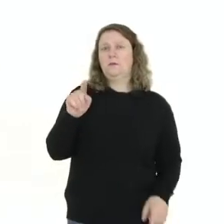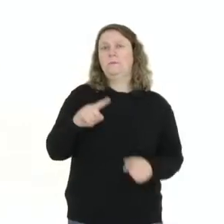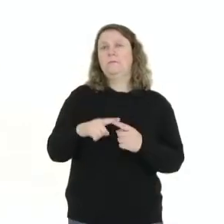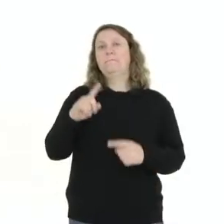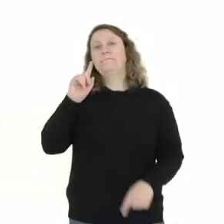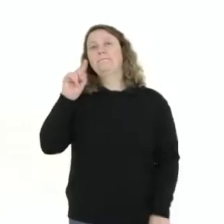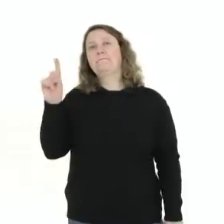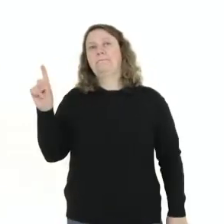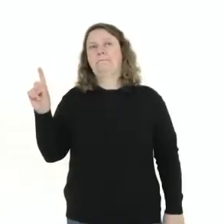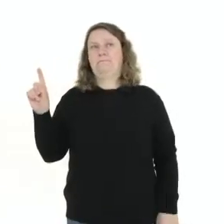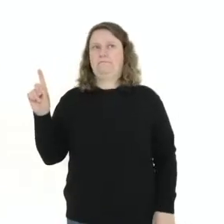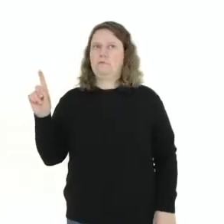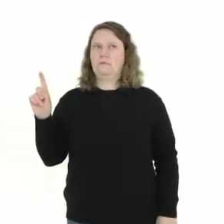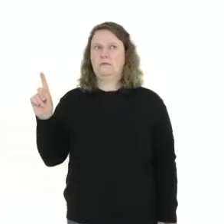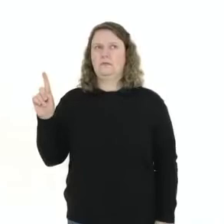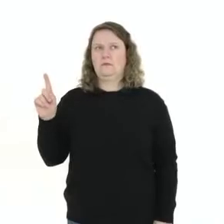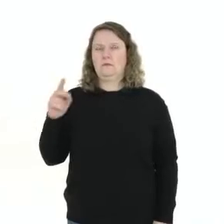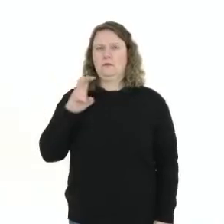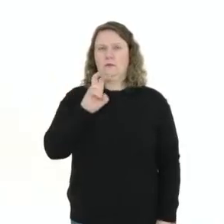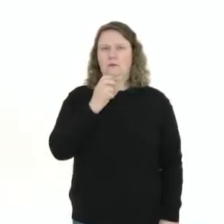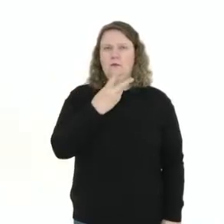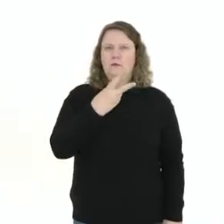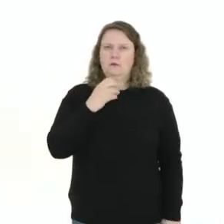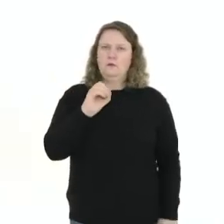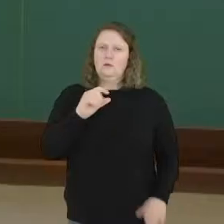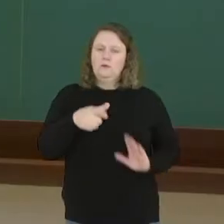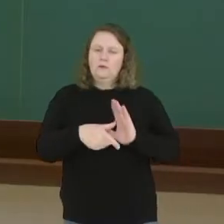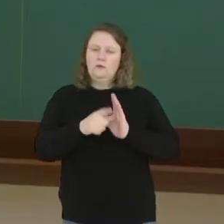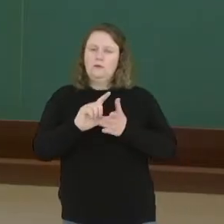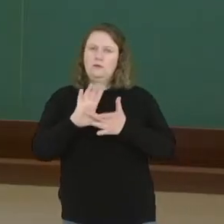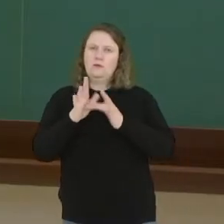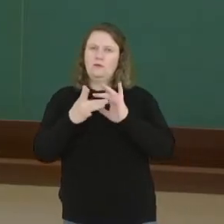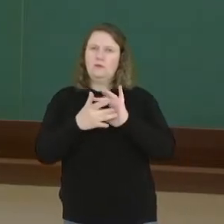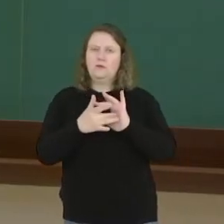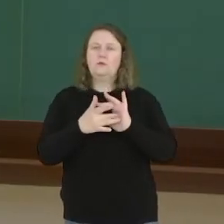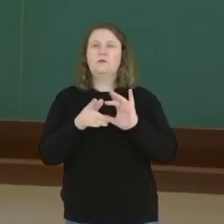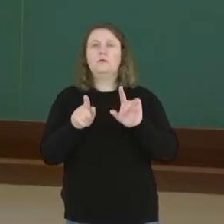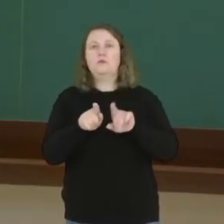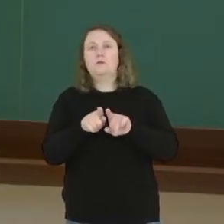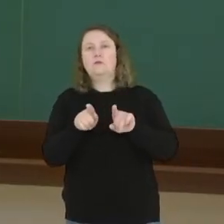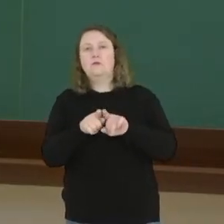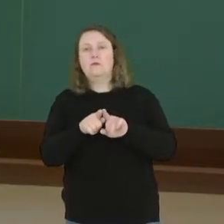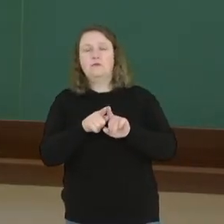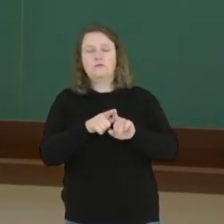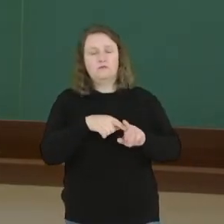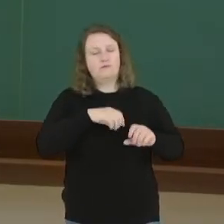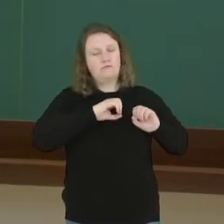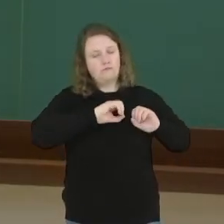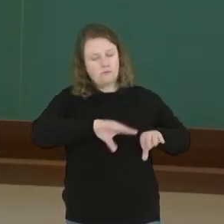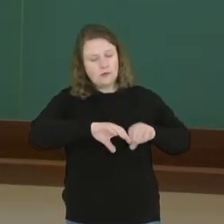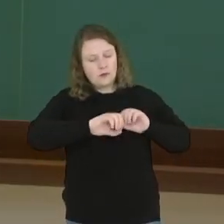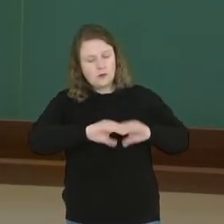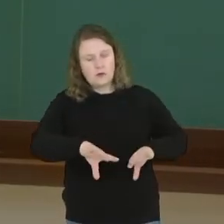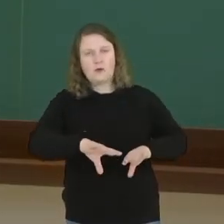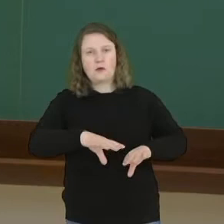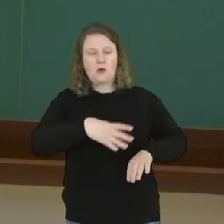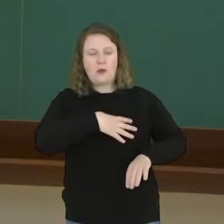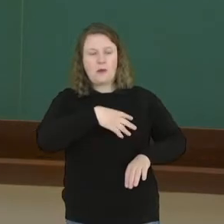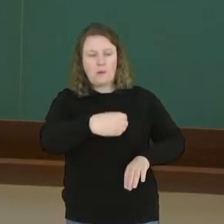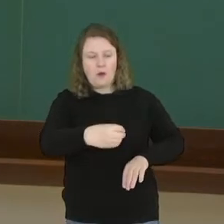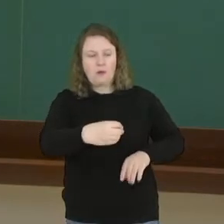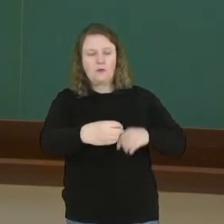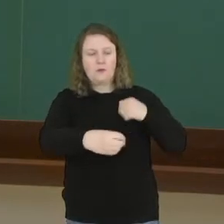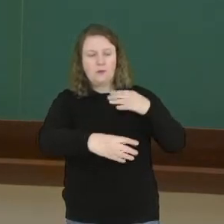carregando Anquises, de 520 a.C. Apesar de passada de pai para filho, uma tradição oral, não